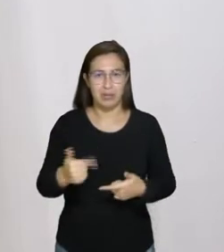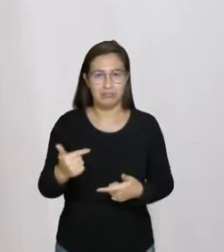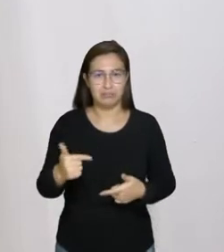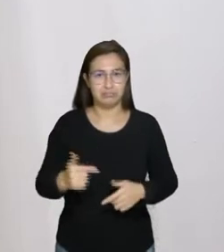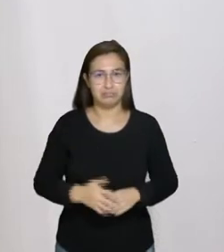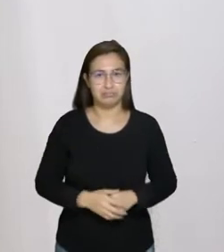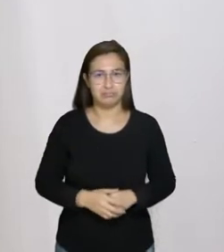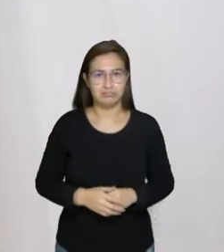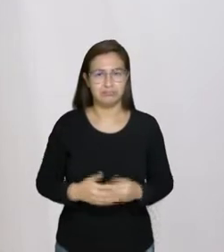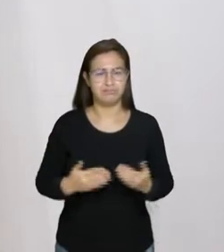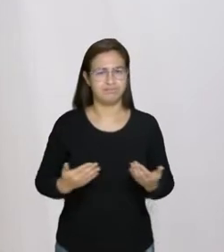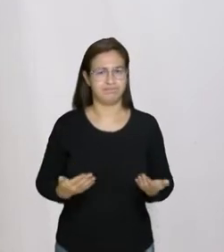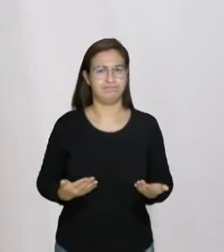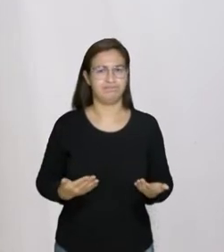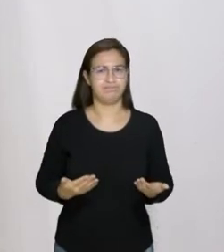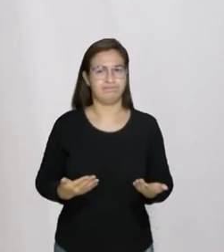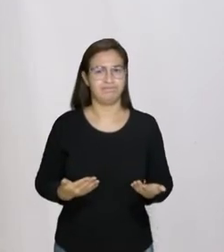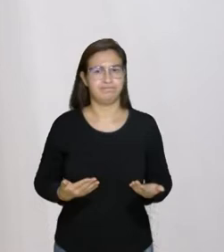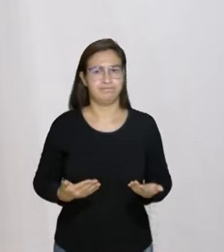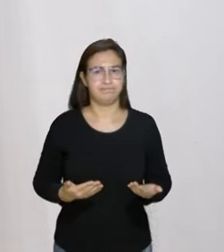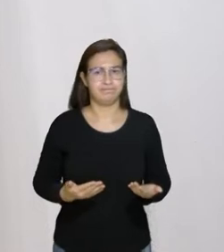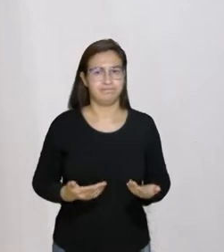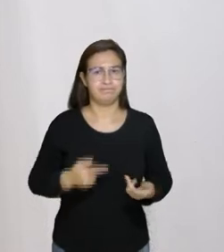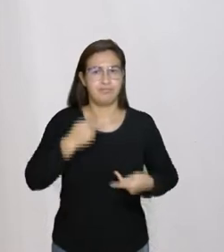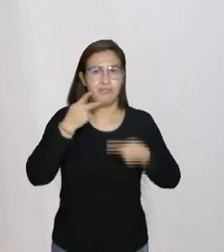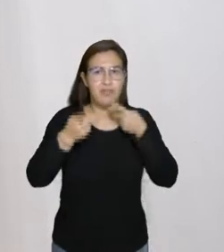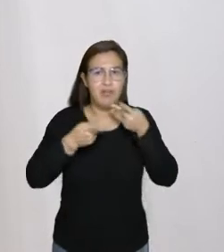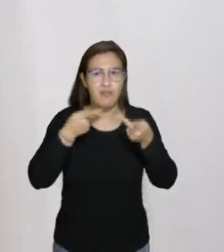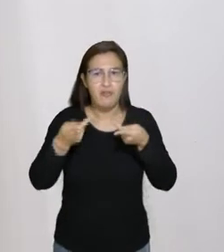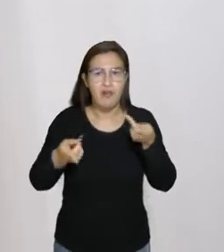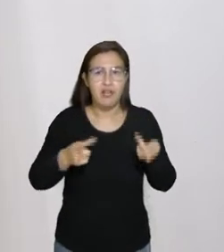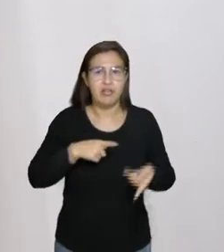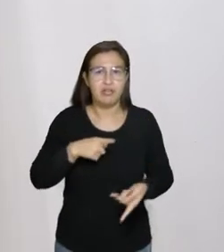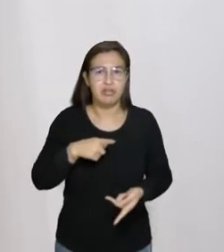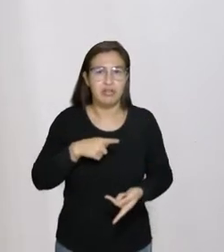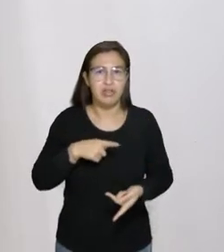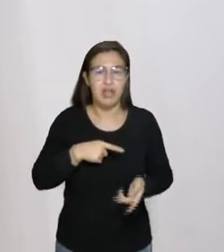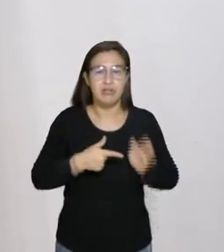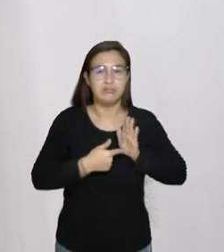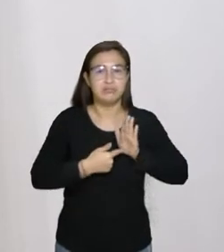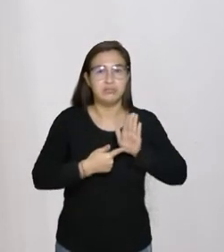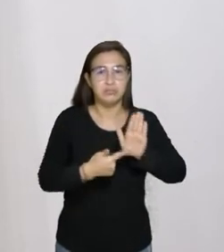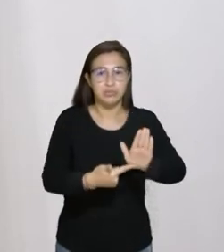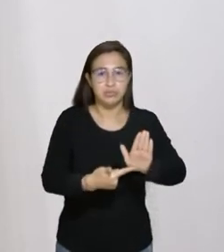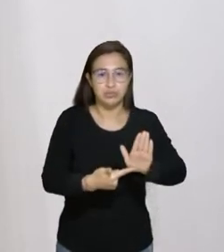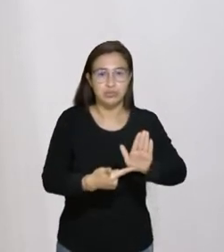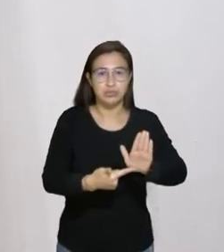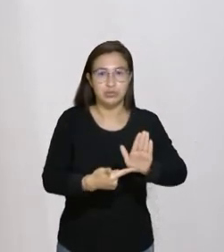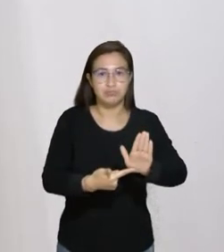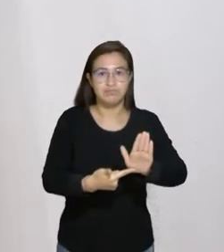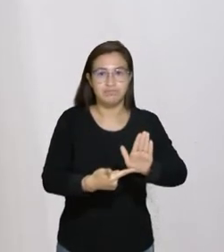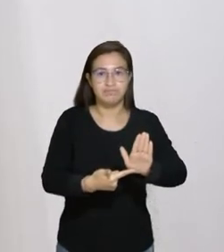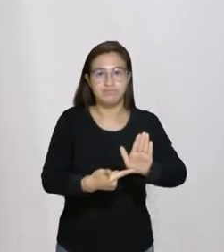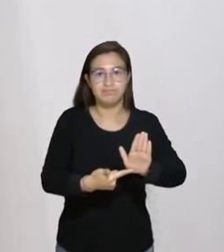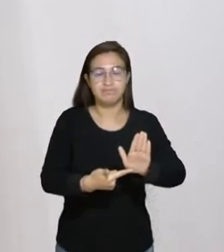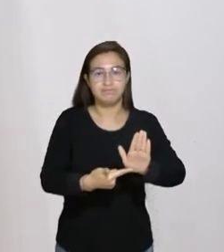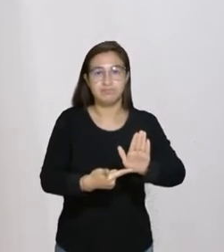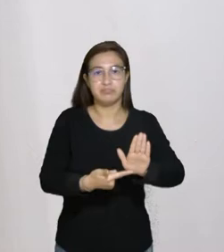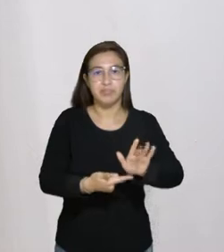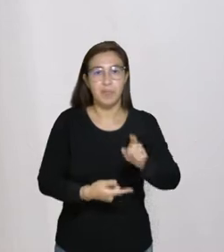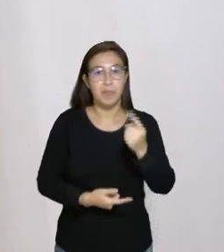E falam que tem aquela tal da indicação de um que